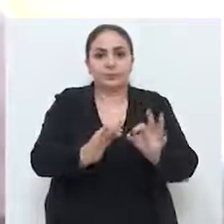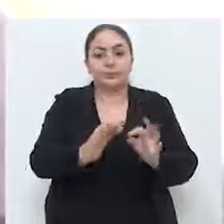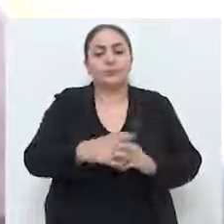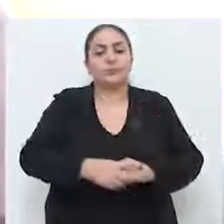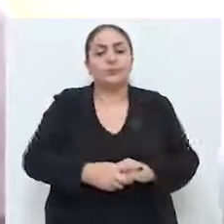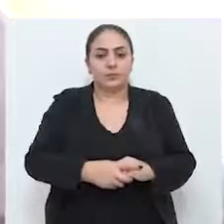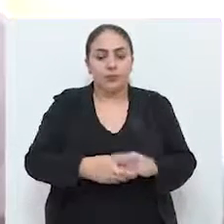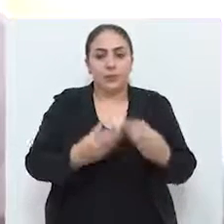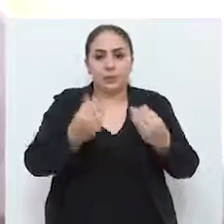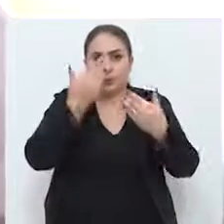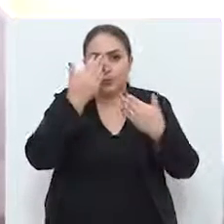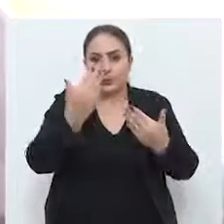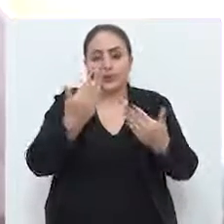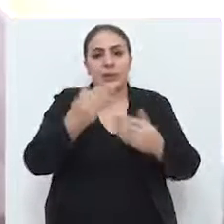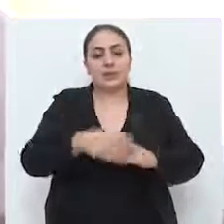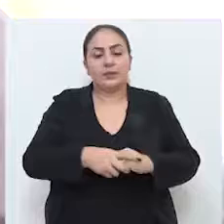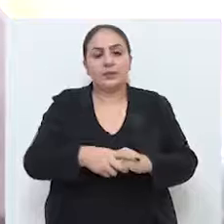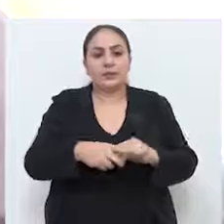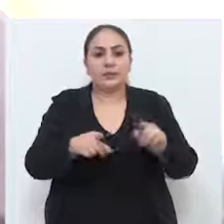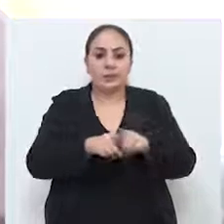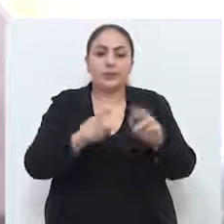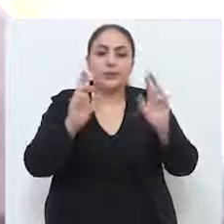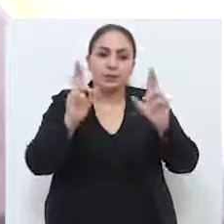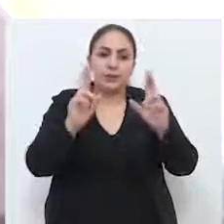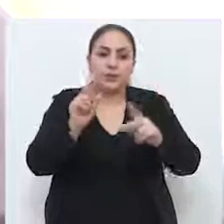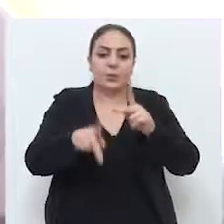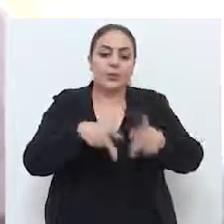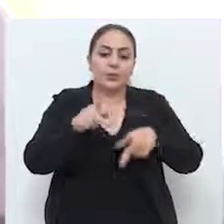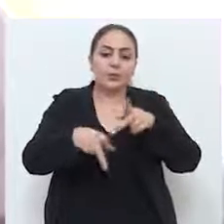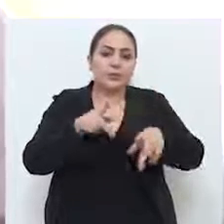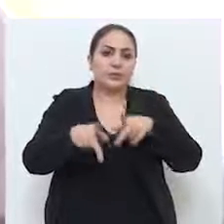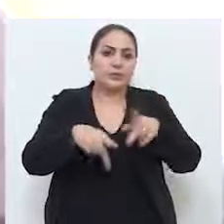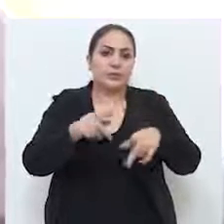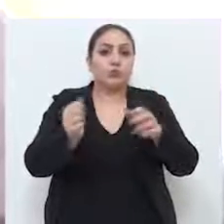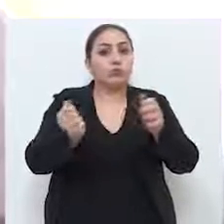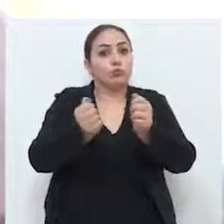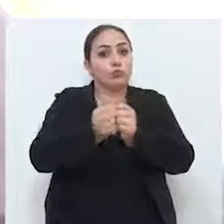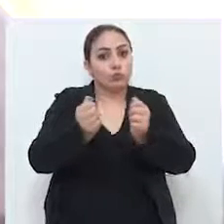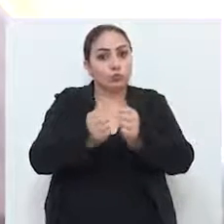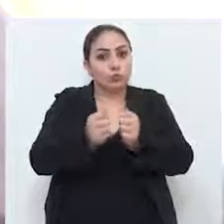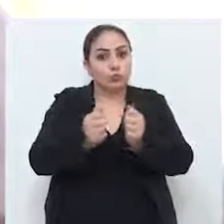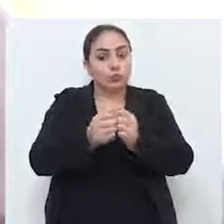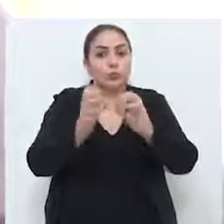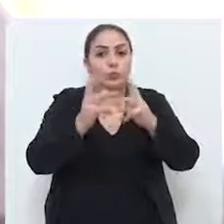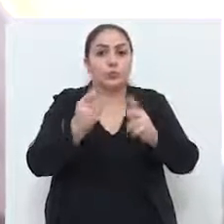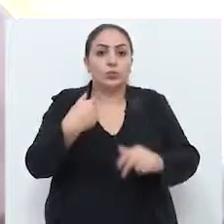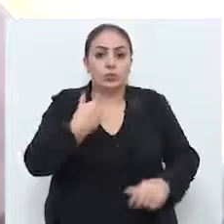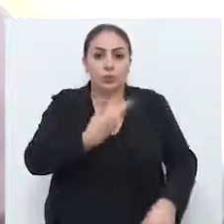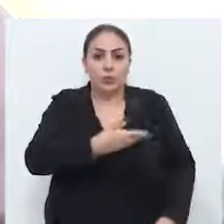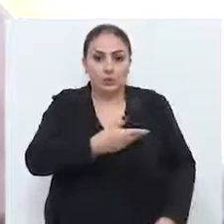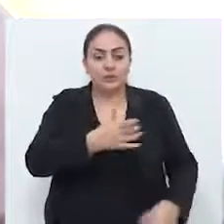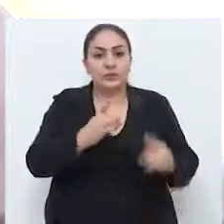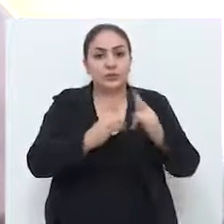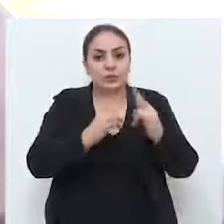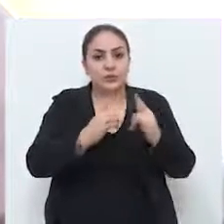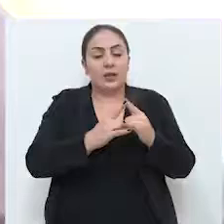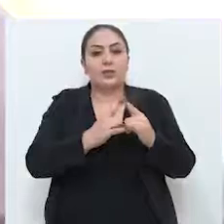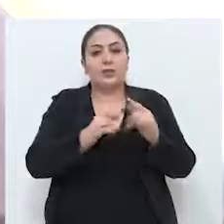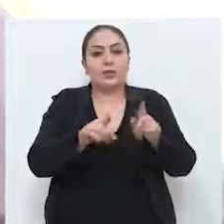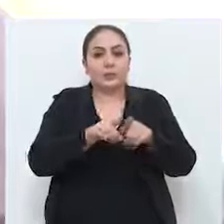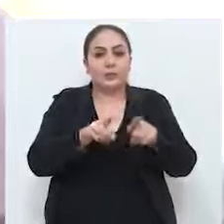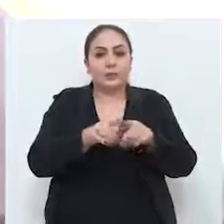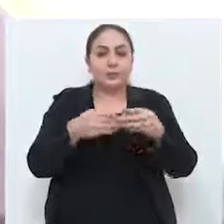alterações adequadas. Muito obrigado e que espero que a população, junto com todos os órgãos